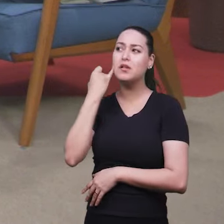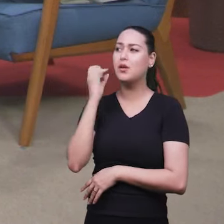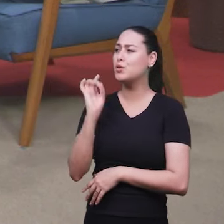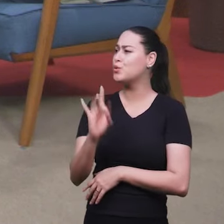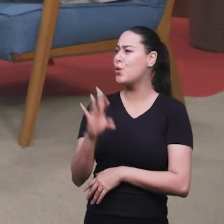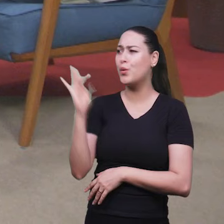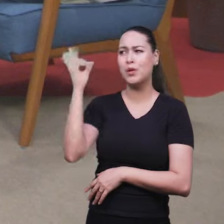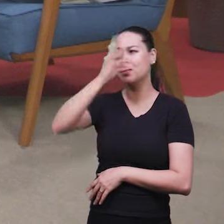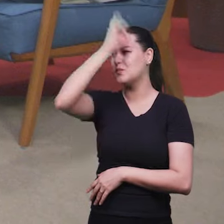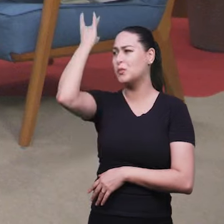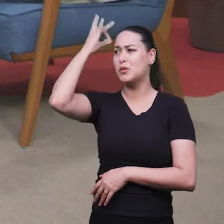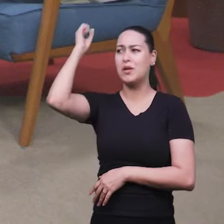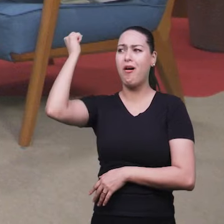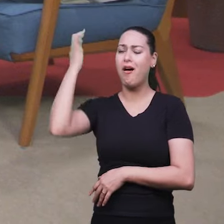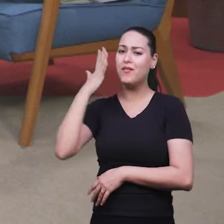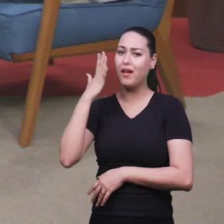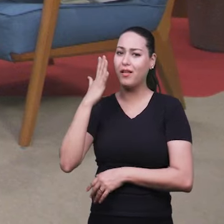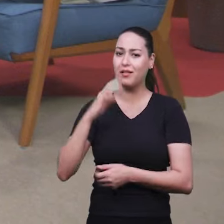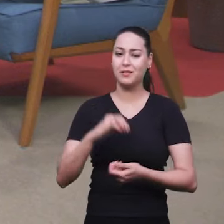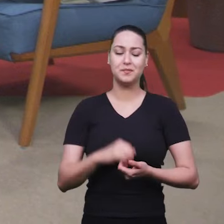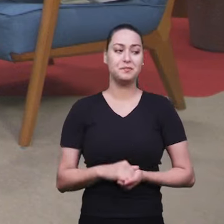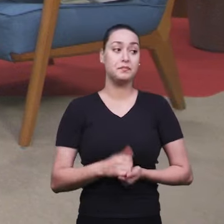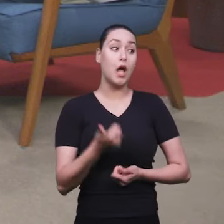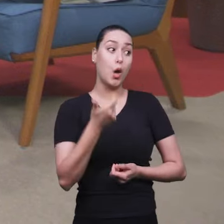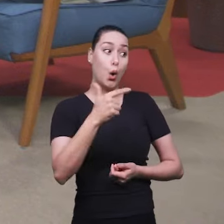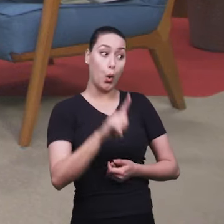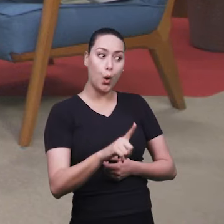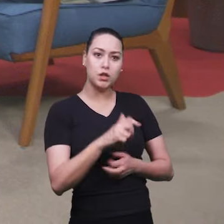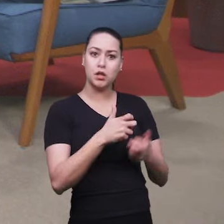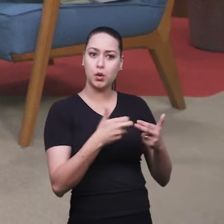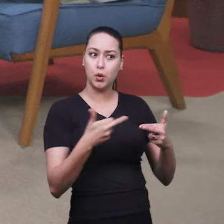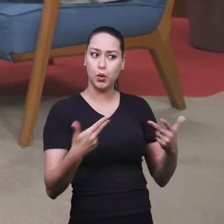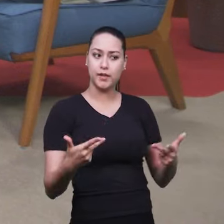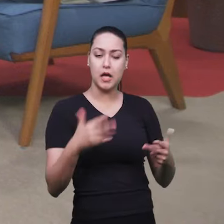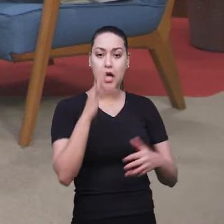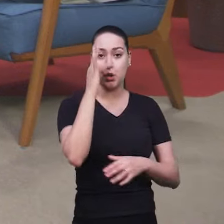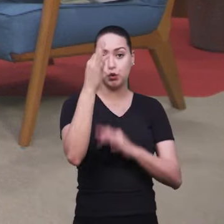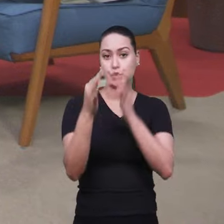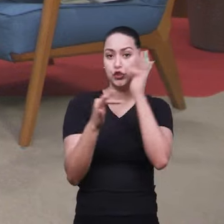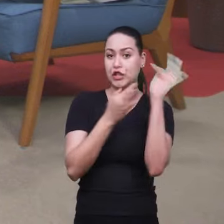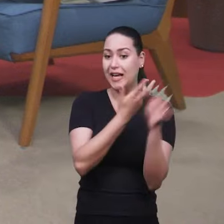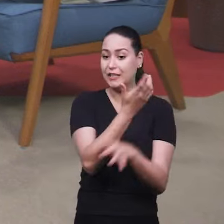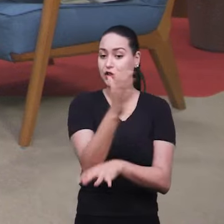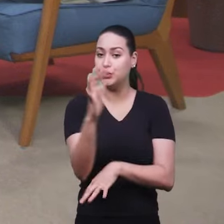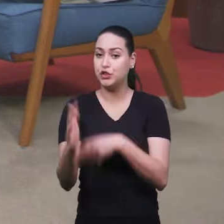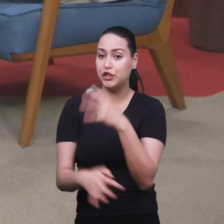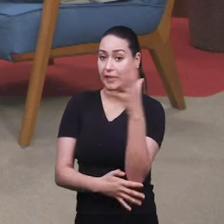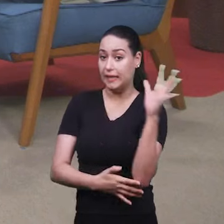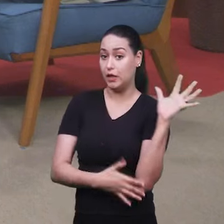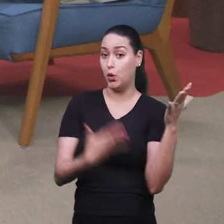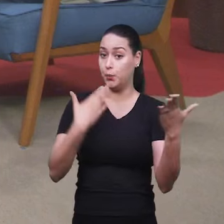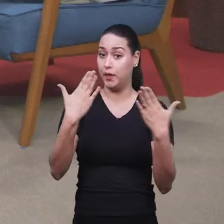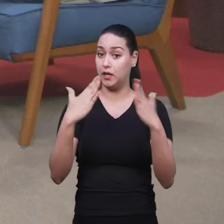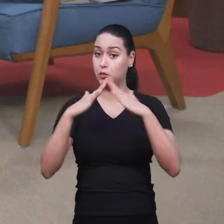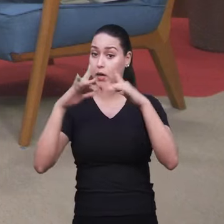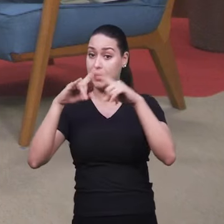só o Espírito Santo pode revelar essas coisas. E outra coisa, esse jardim, a igreja